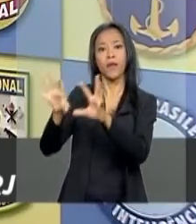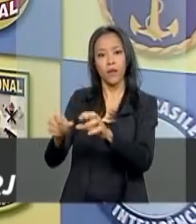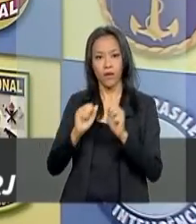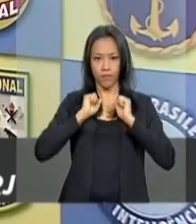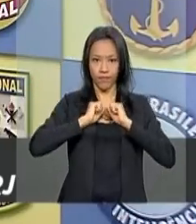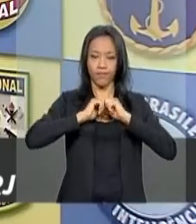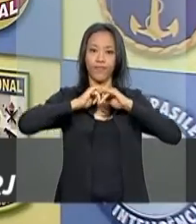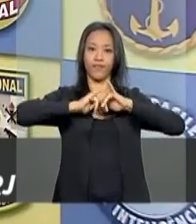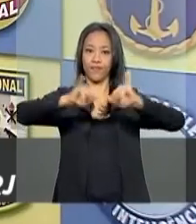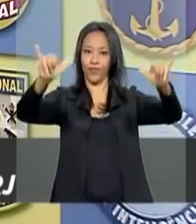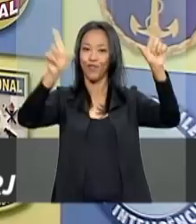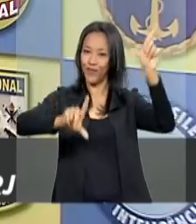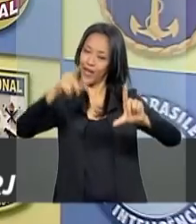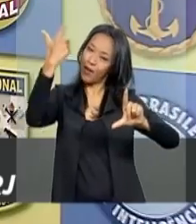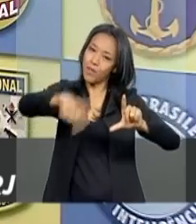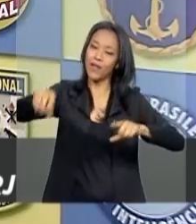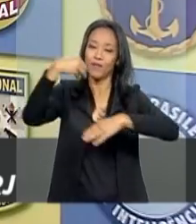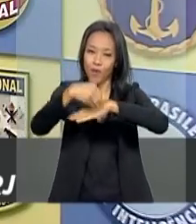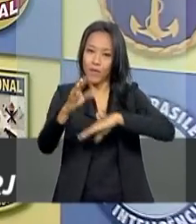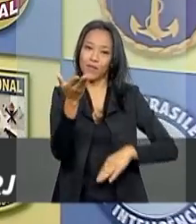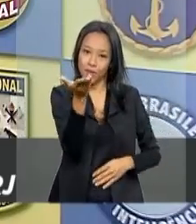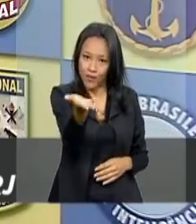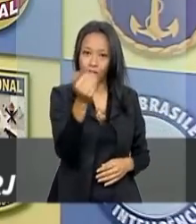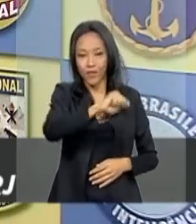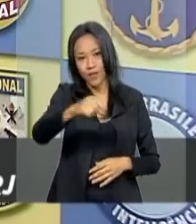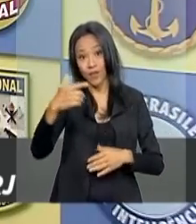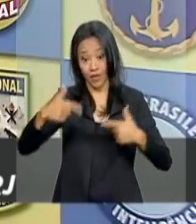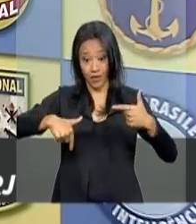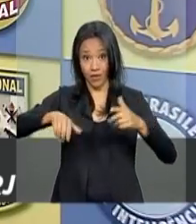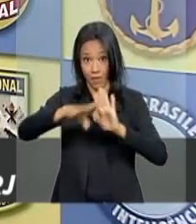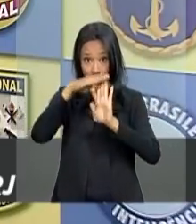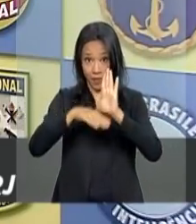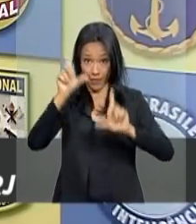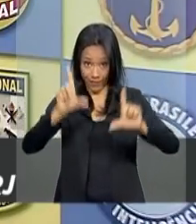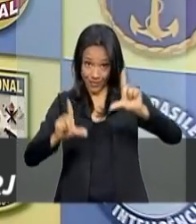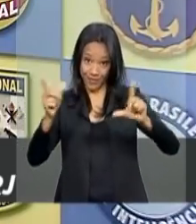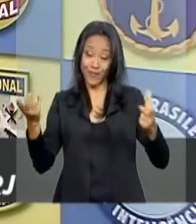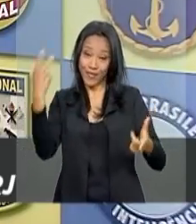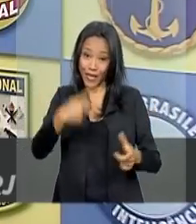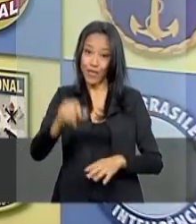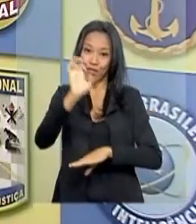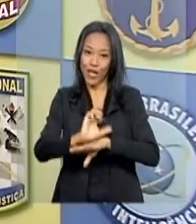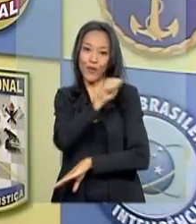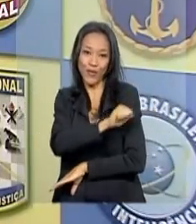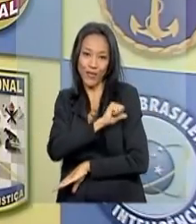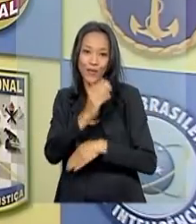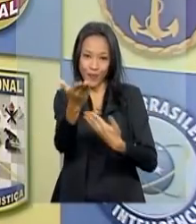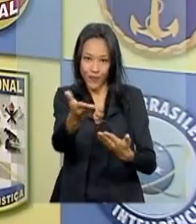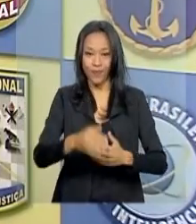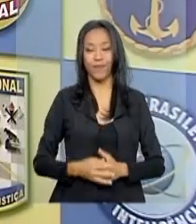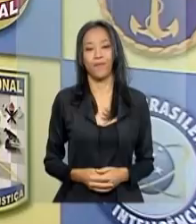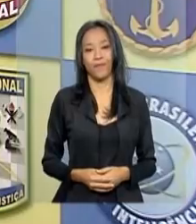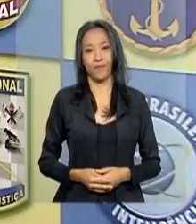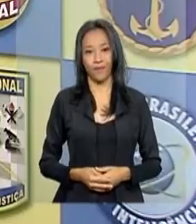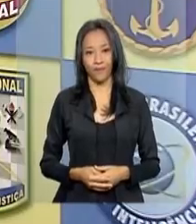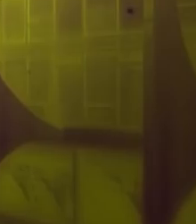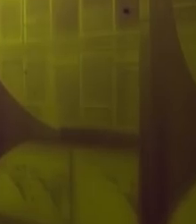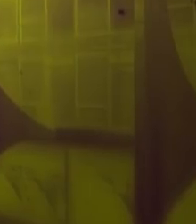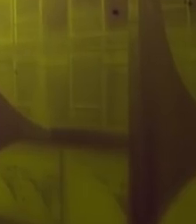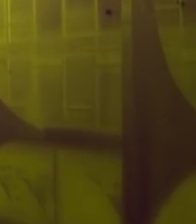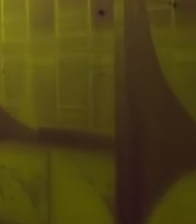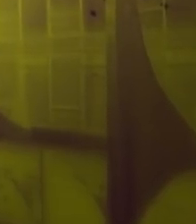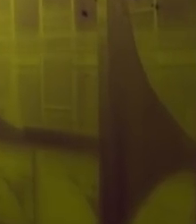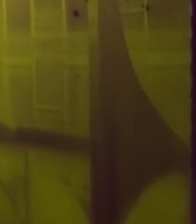a qualquer momento com mais informações durante a nossa programação do rio de janeiro leandro a copa